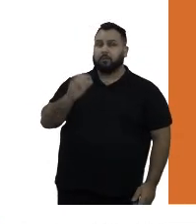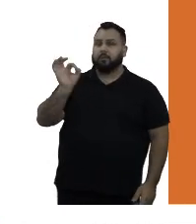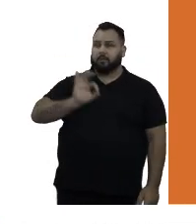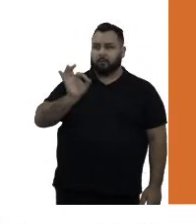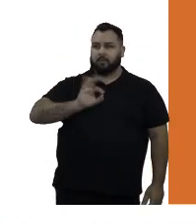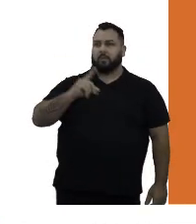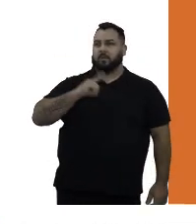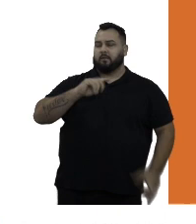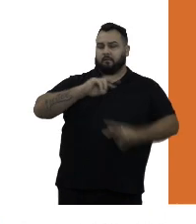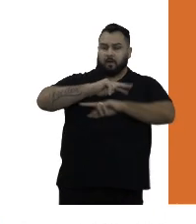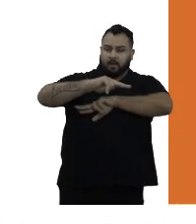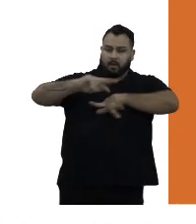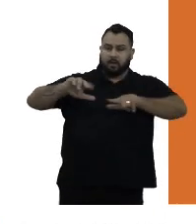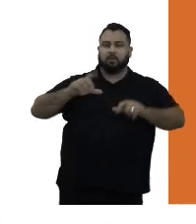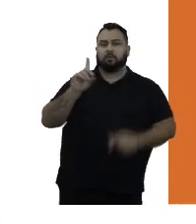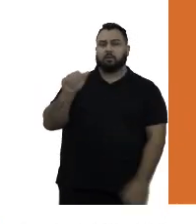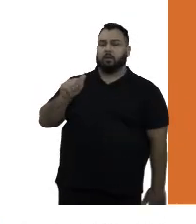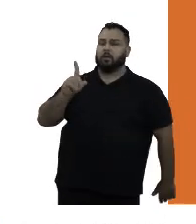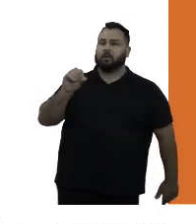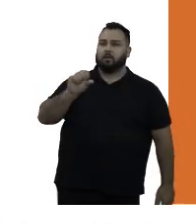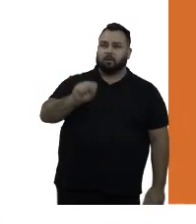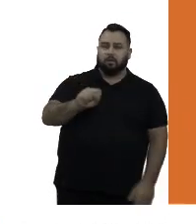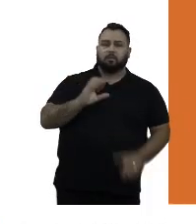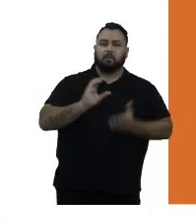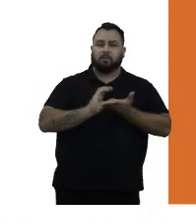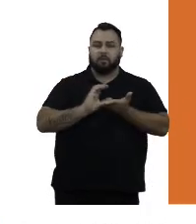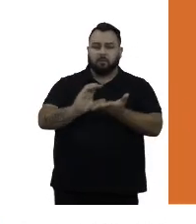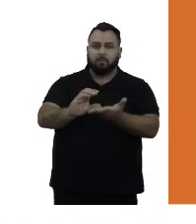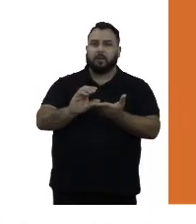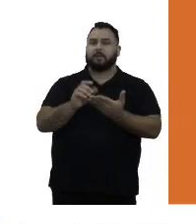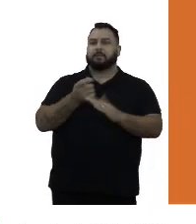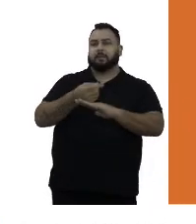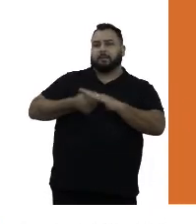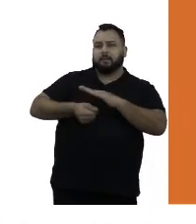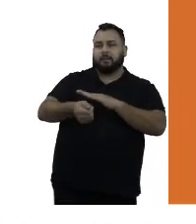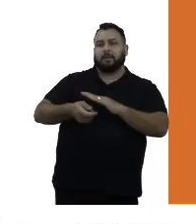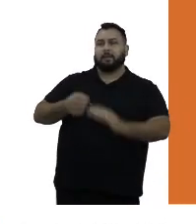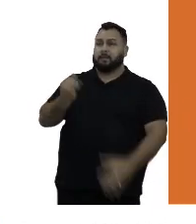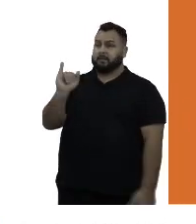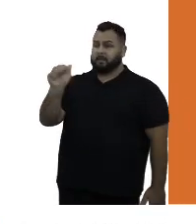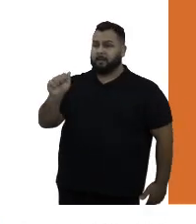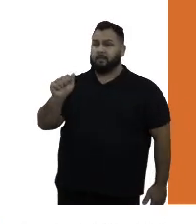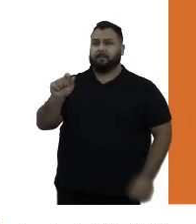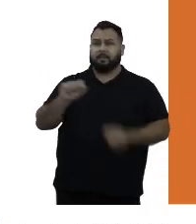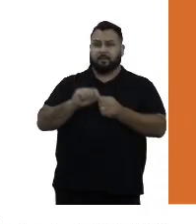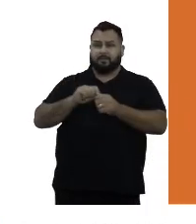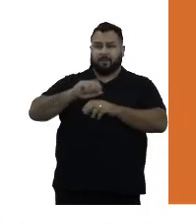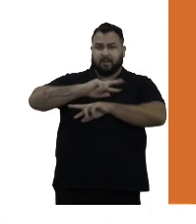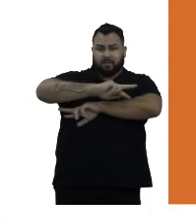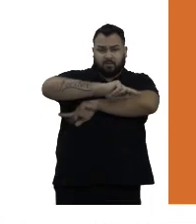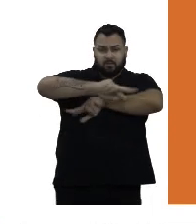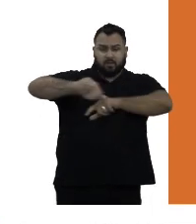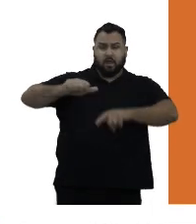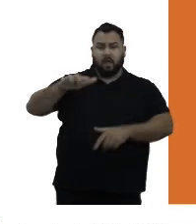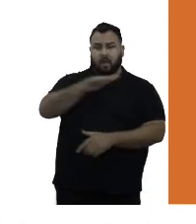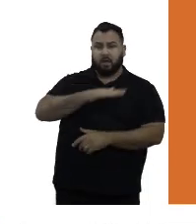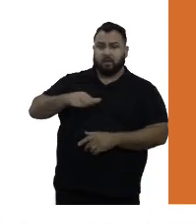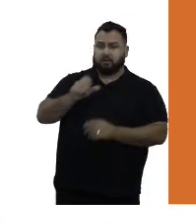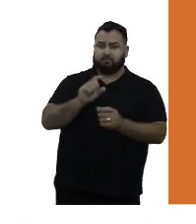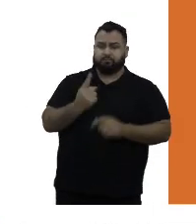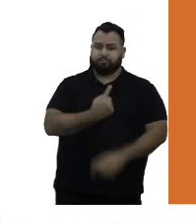monte de dados sobre isso, sobre investimento, sobre inteligência artificial fazendo um monte de coisa. Né, principalmente aqui na área de